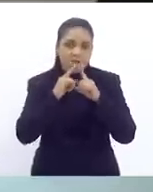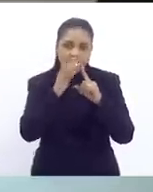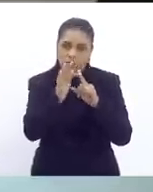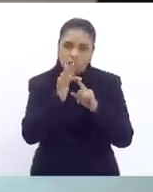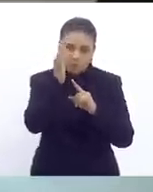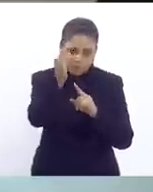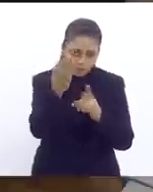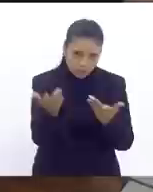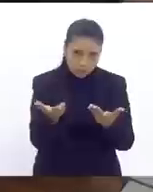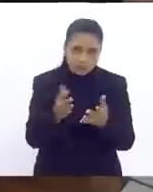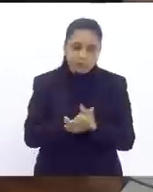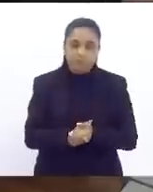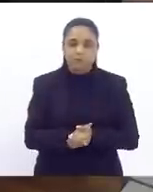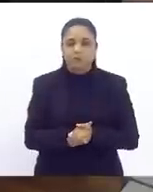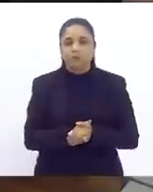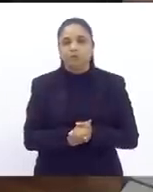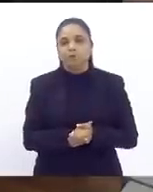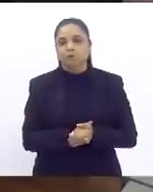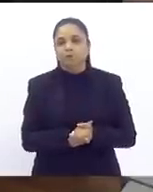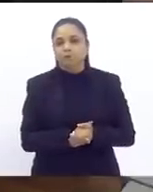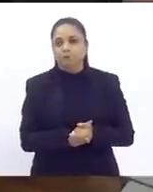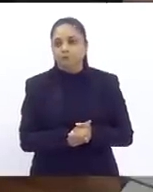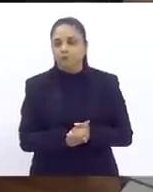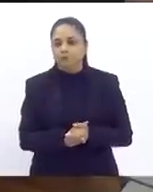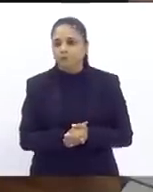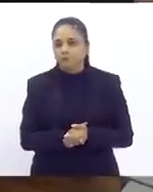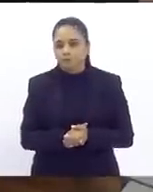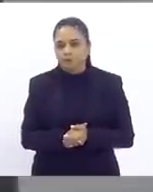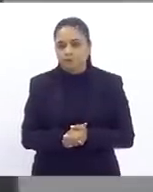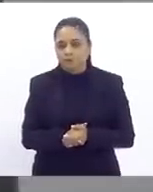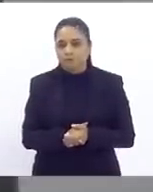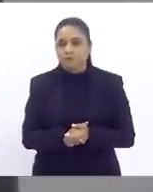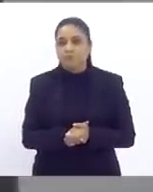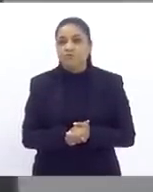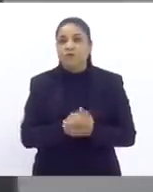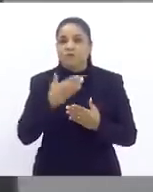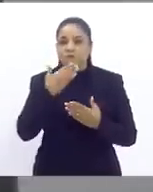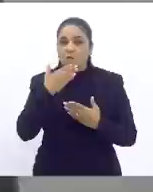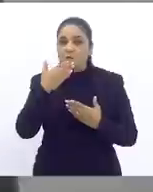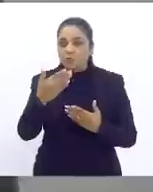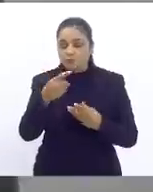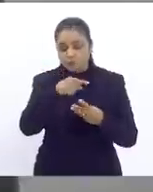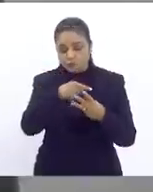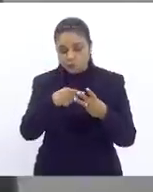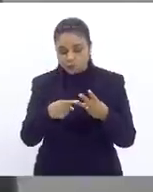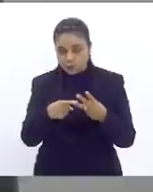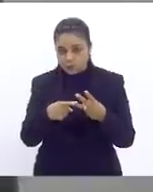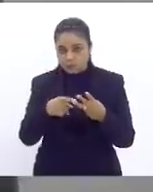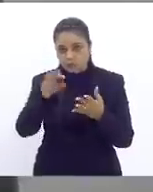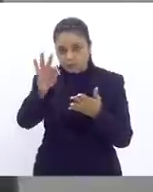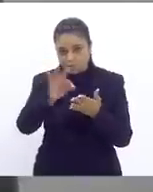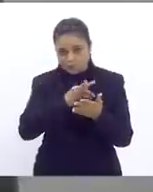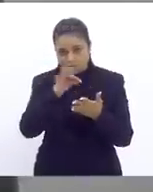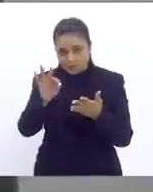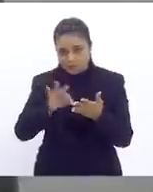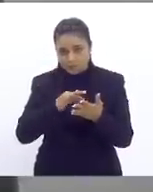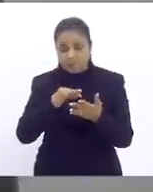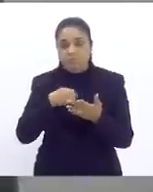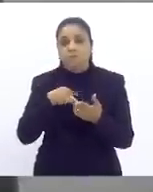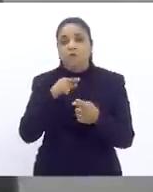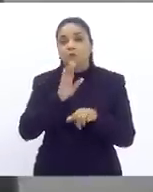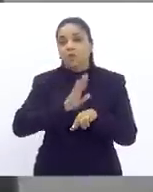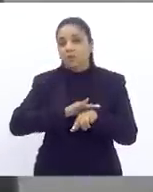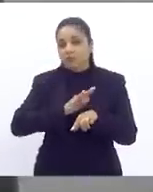próximos reajustes obrigada eu quero pedir os três últimos inscritos pedir aí a observação do tempo